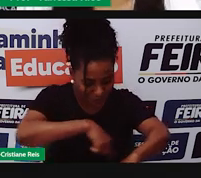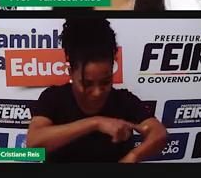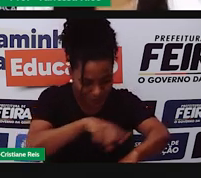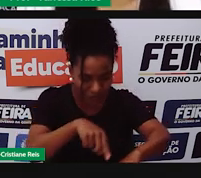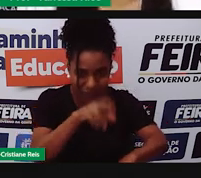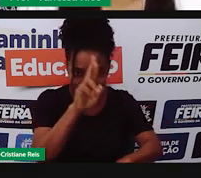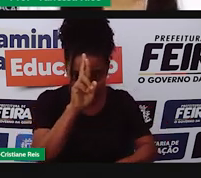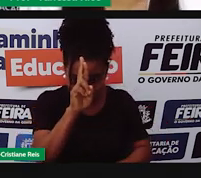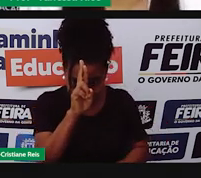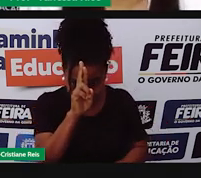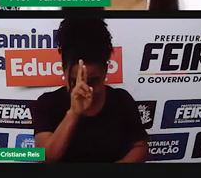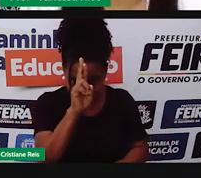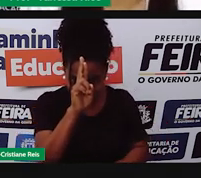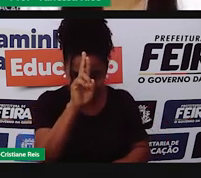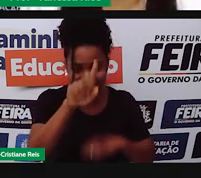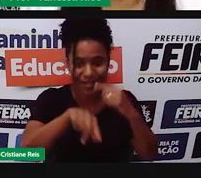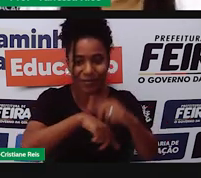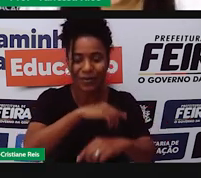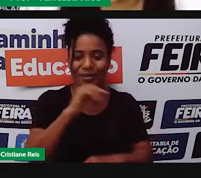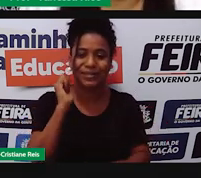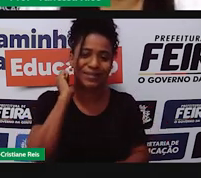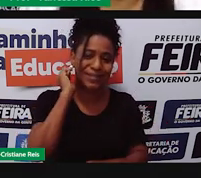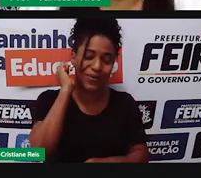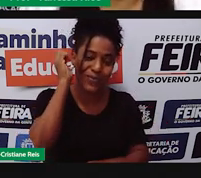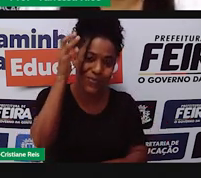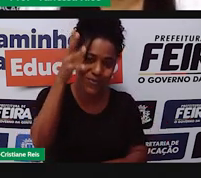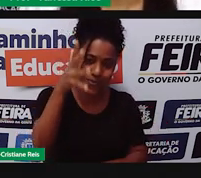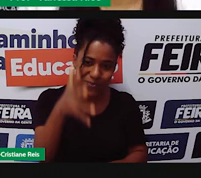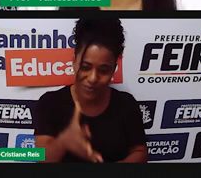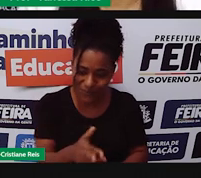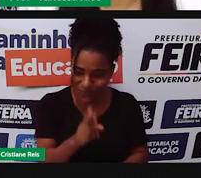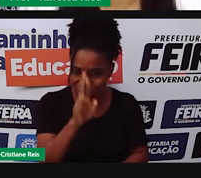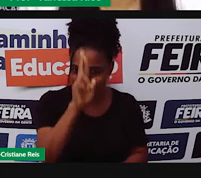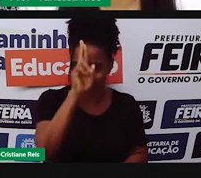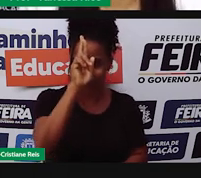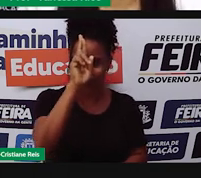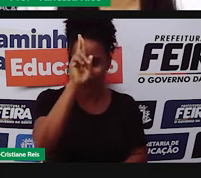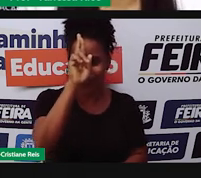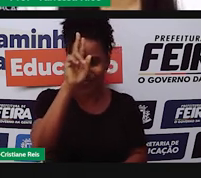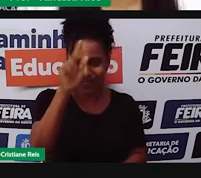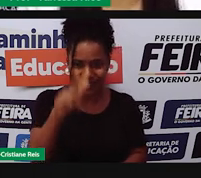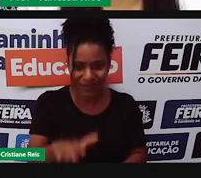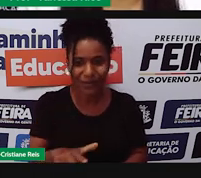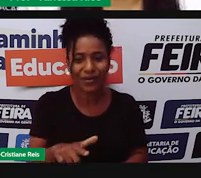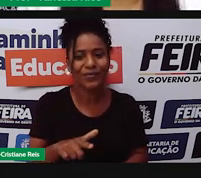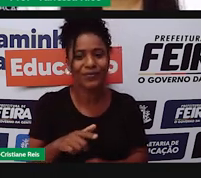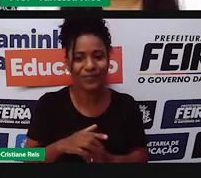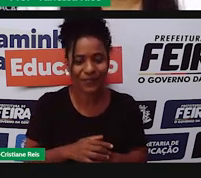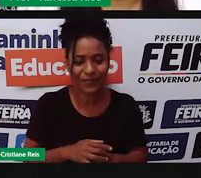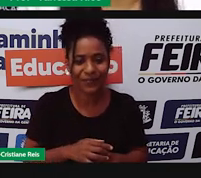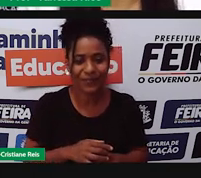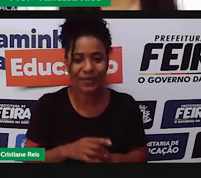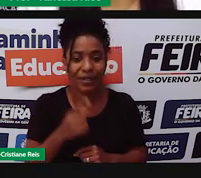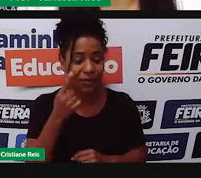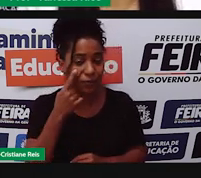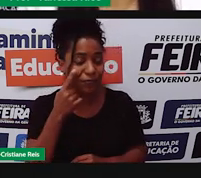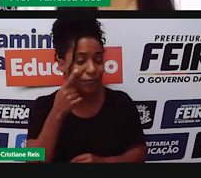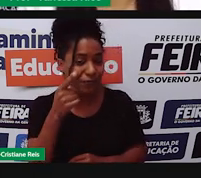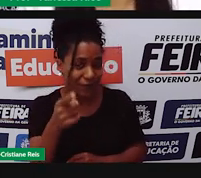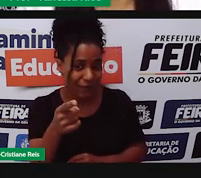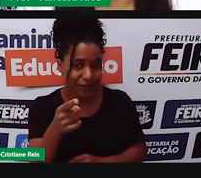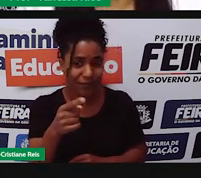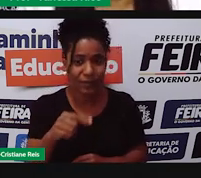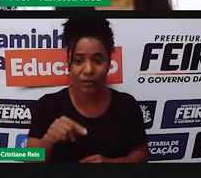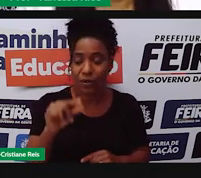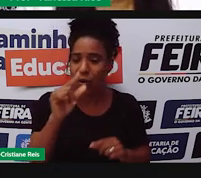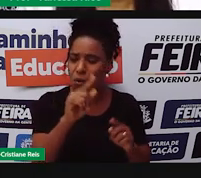nas horas para completar um dia. Então aqui, ó, no relógio analógico, o